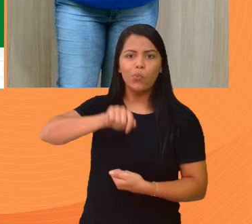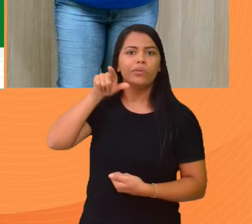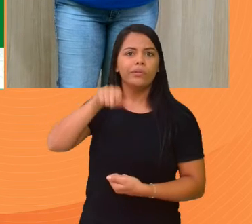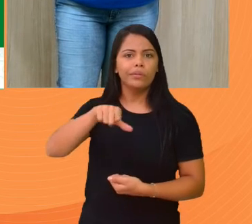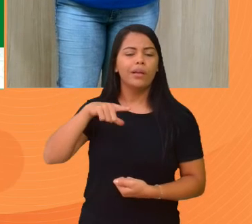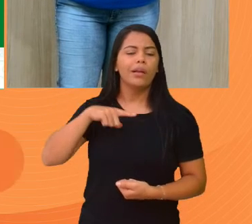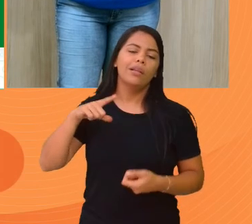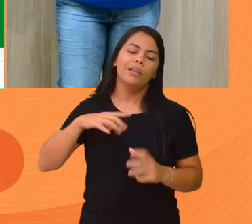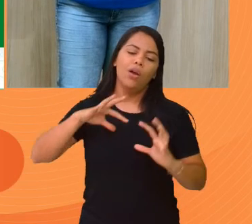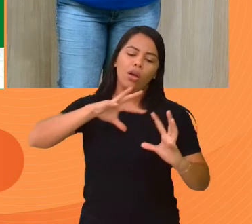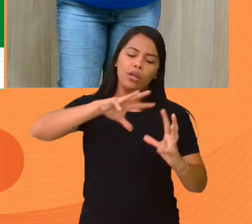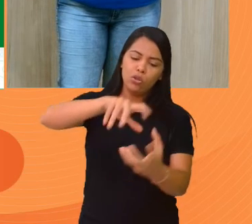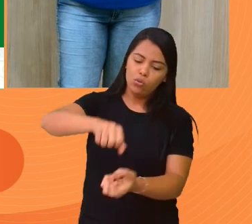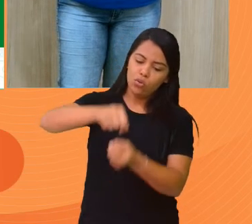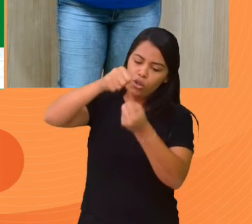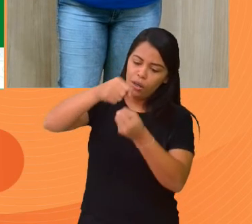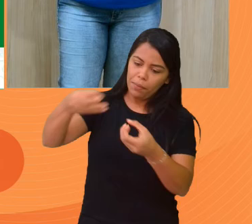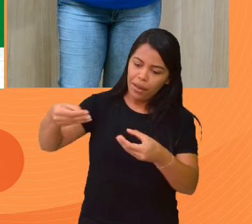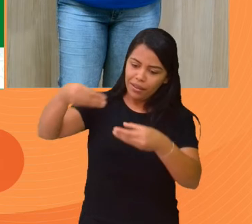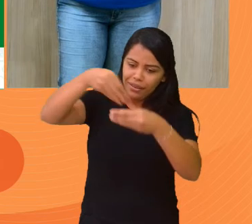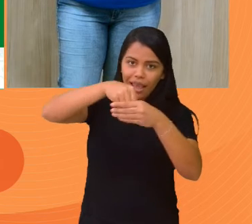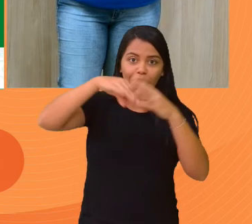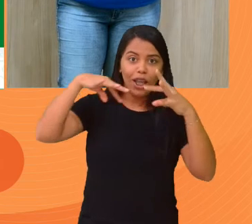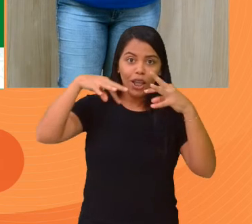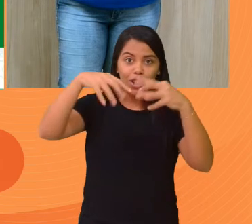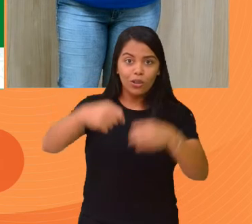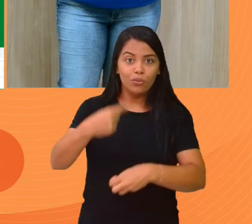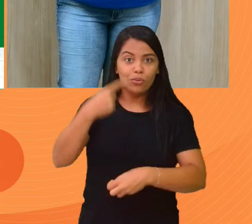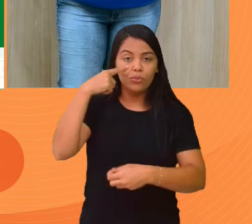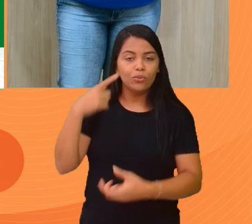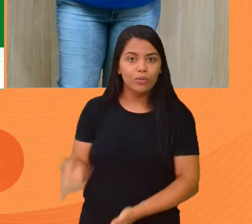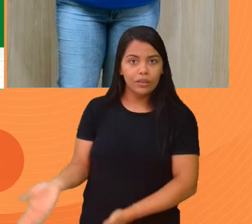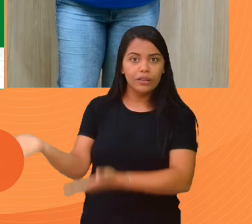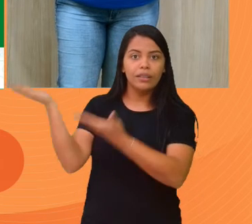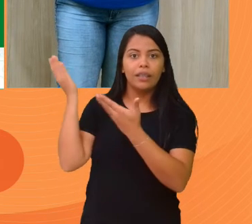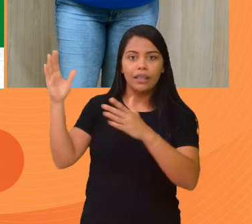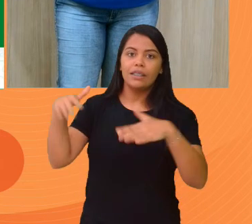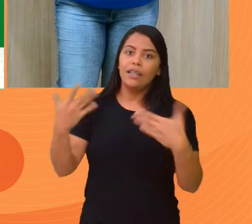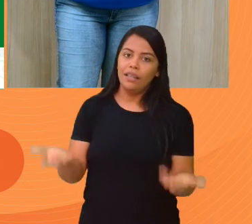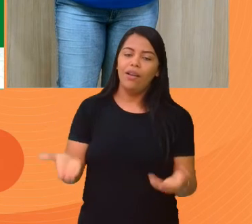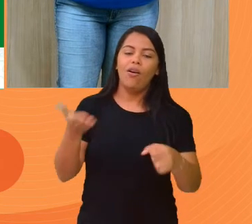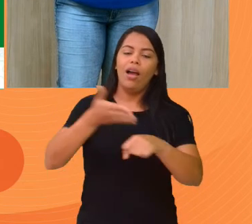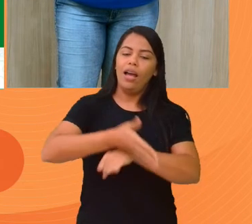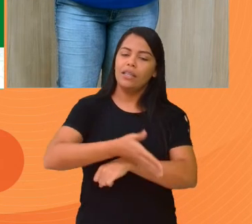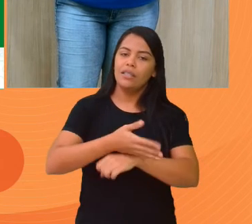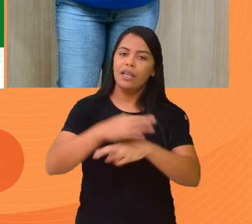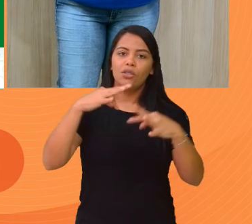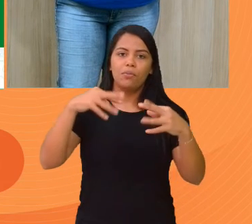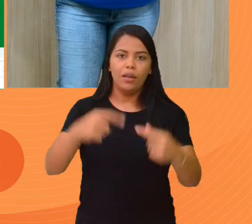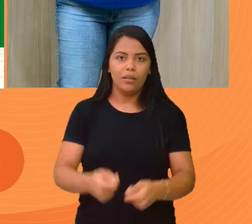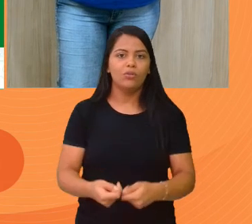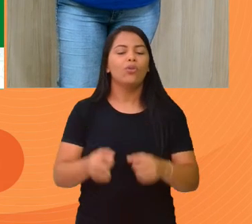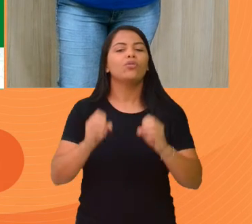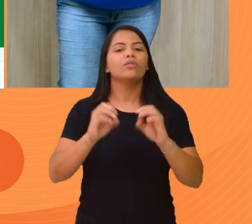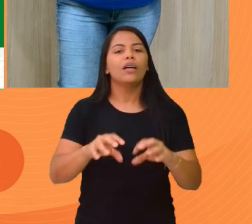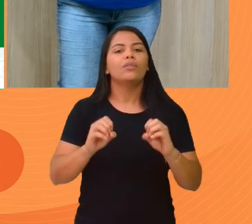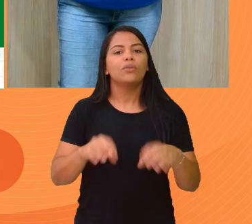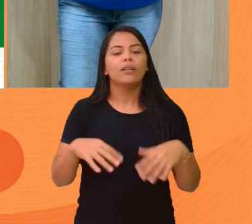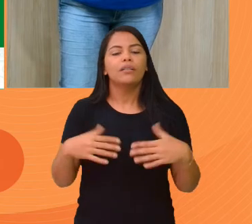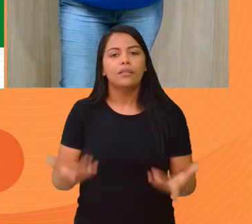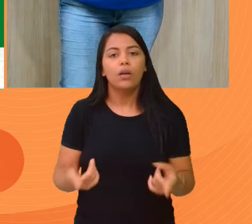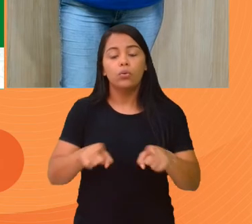tudo isso, né? A representatividade, a vida, a segurança, a saúde das pessoas, acesso para todos, né? A educação